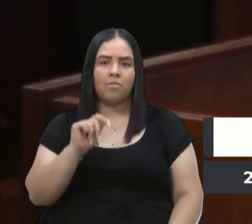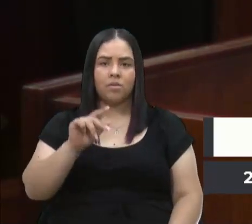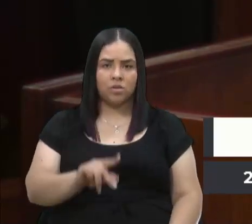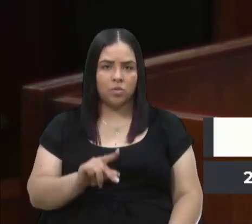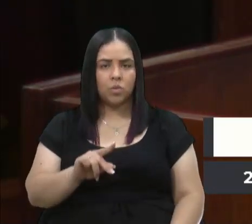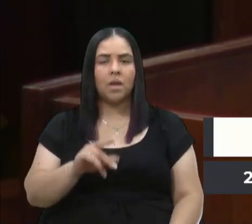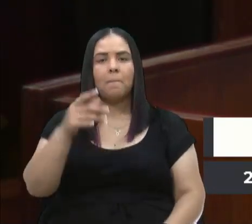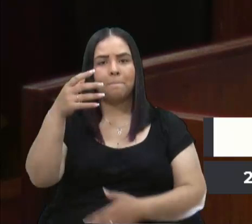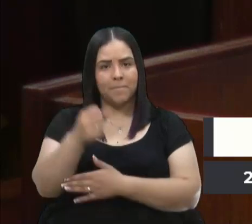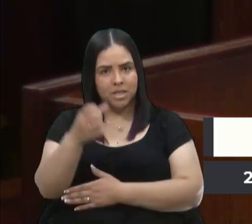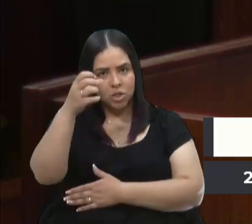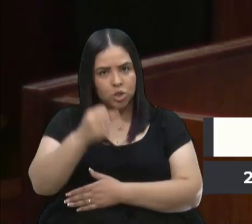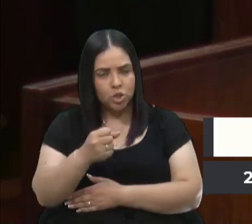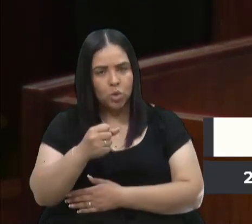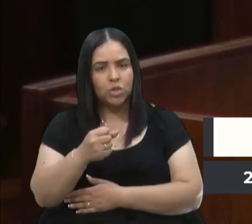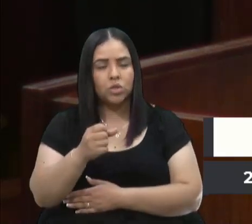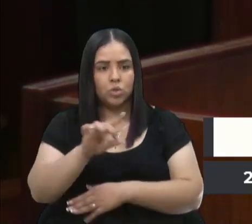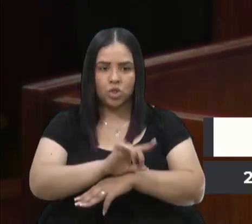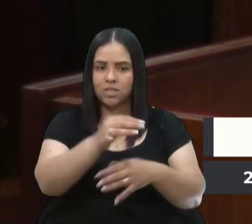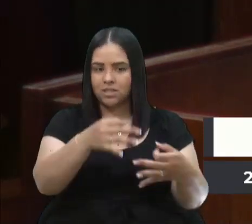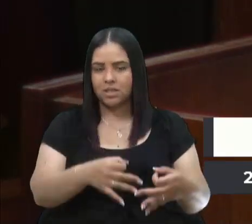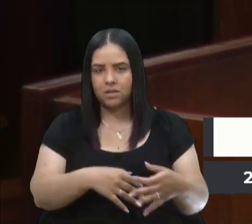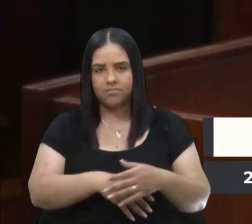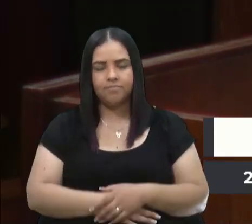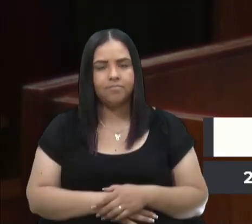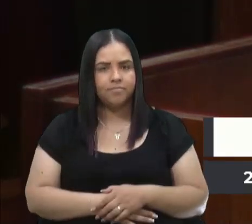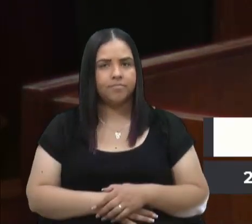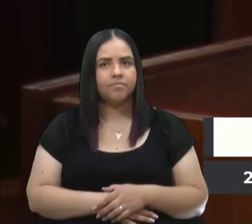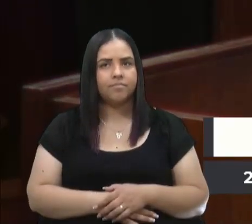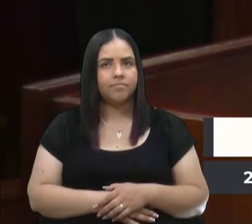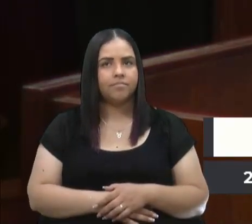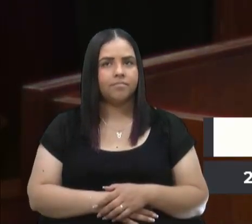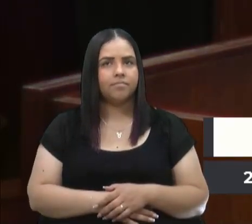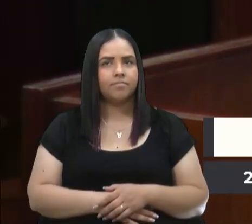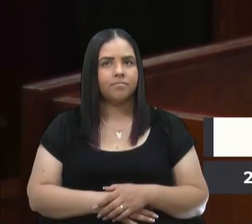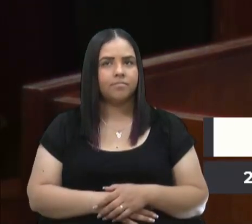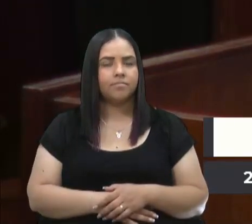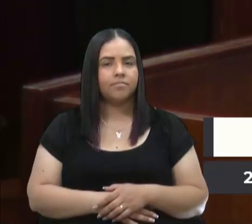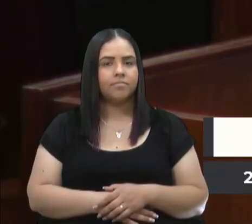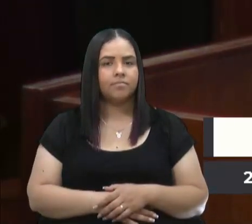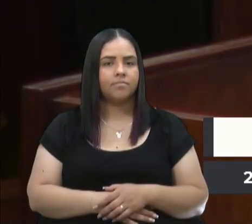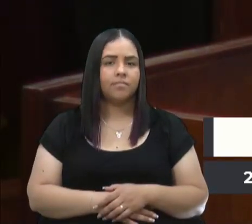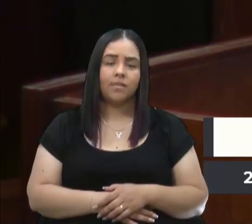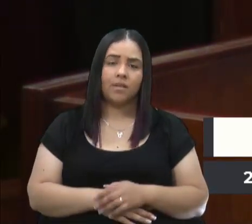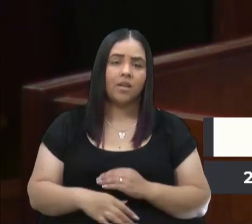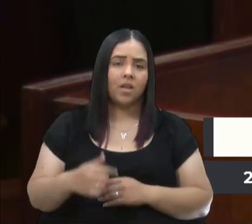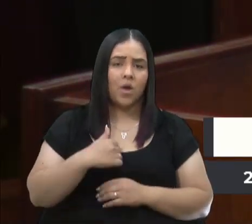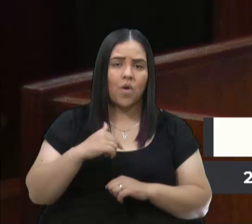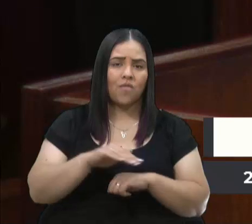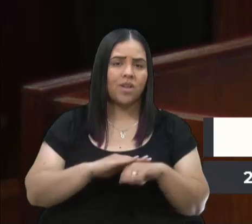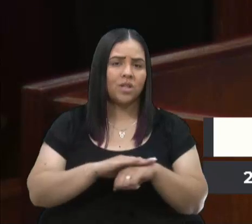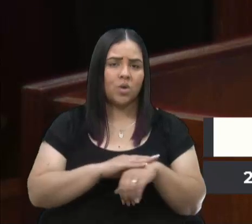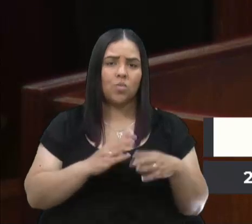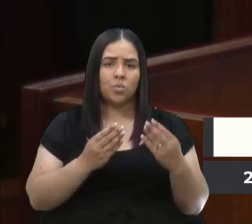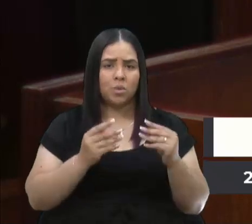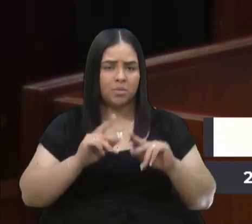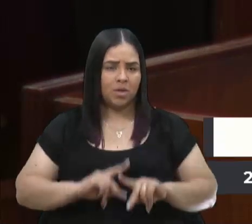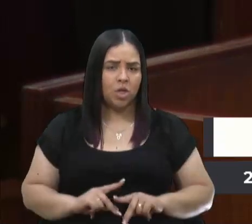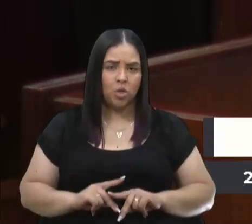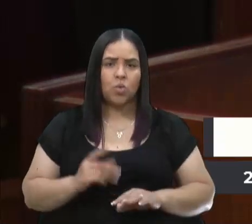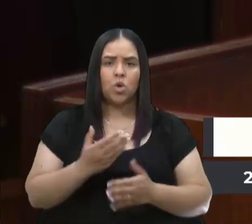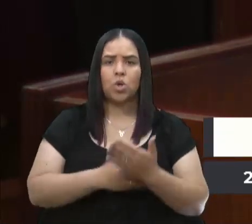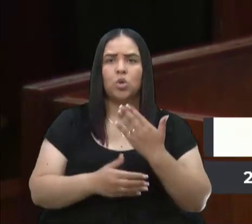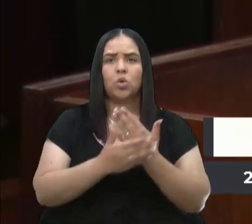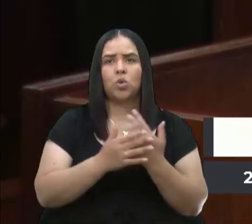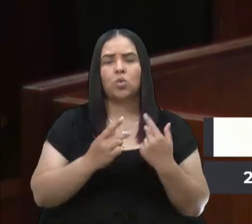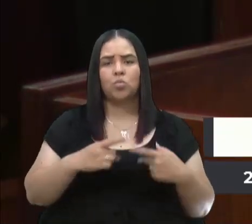aposentadorias, pensões em dia. Eu tenho recebido todo mundo, tenho conversado com muitos servidores, com a